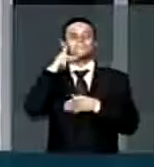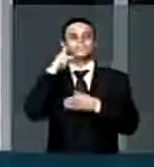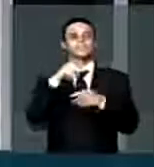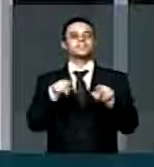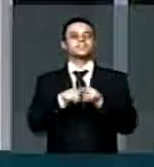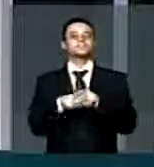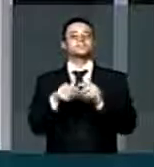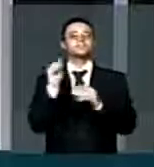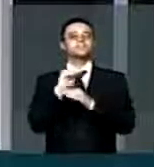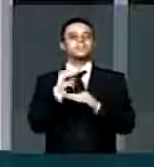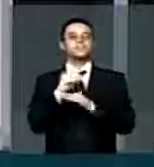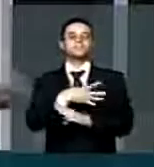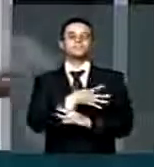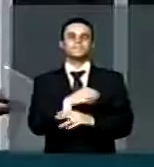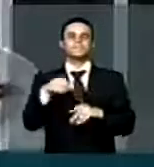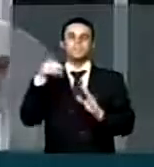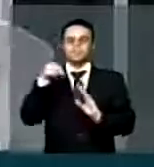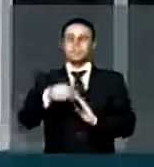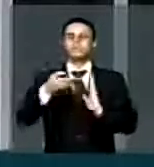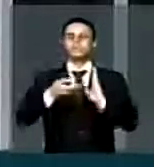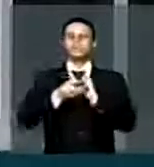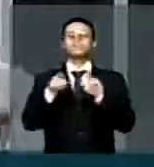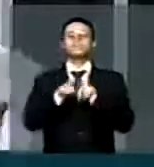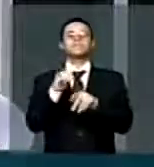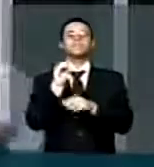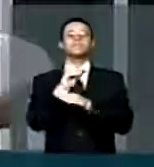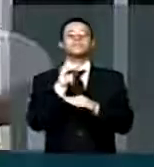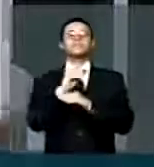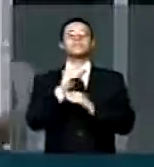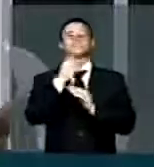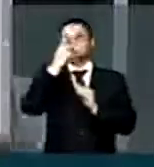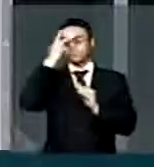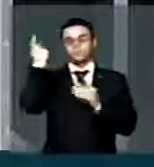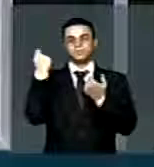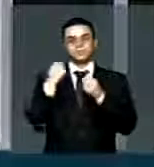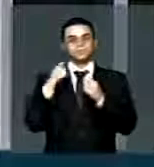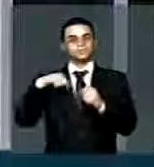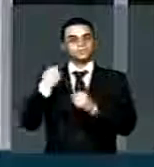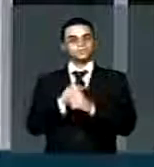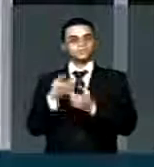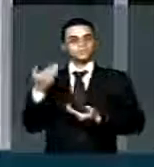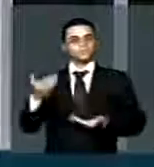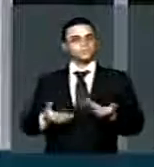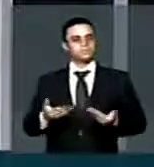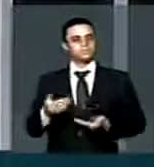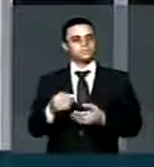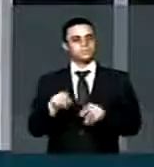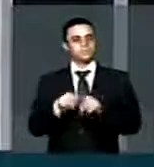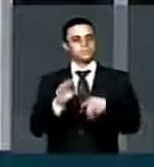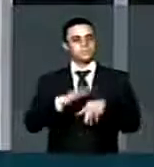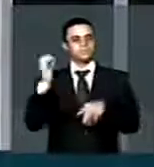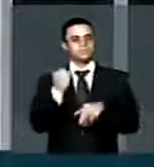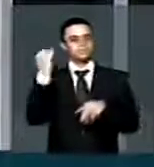é cuidando dos filhos, é cuidando também daqueles que precisam dos nossos serviços,